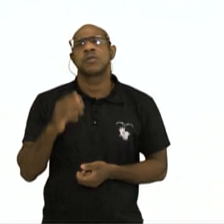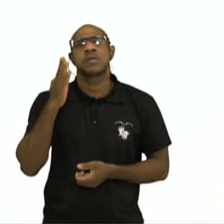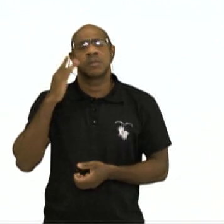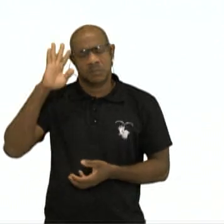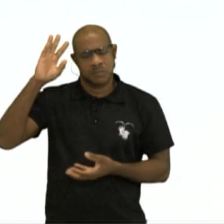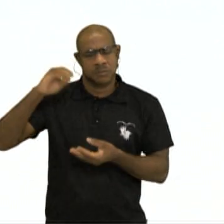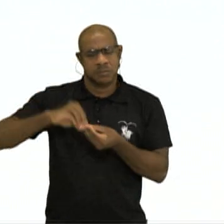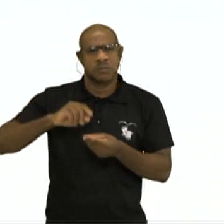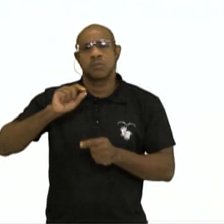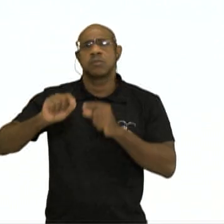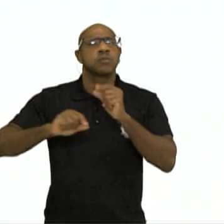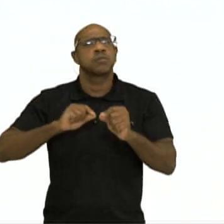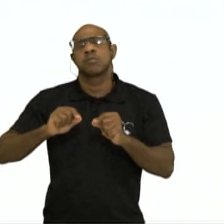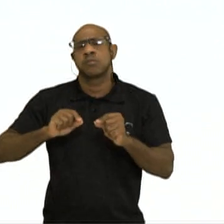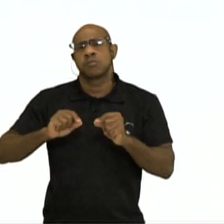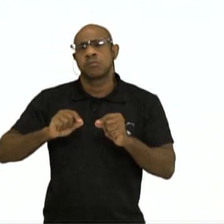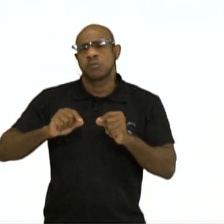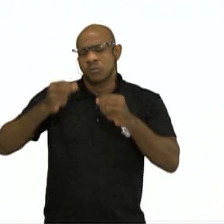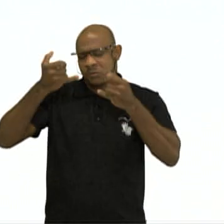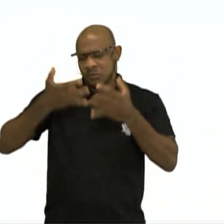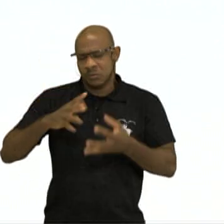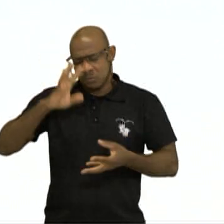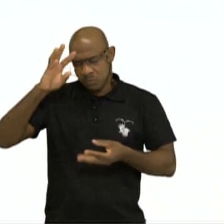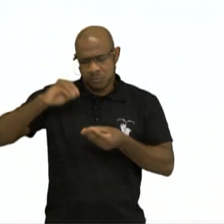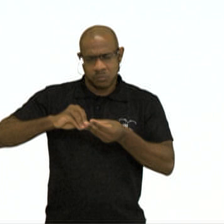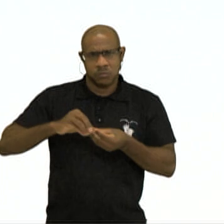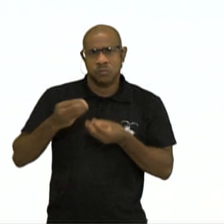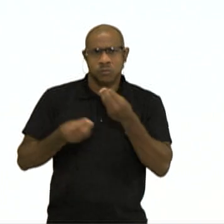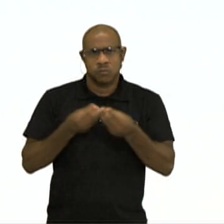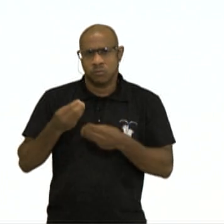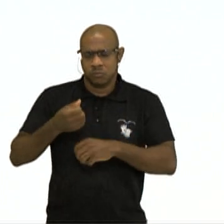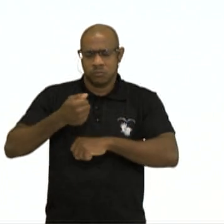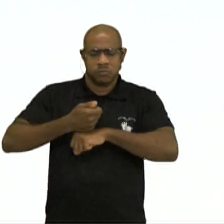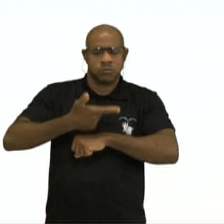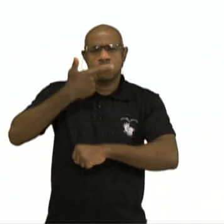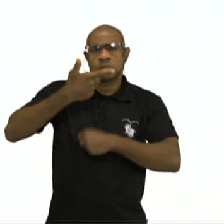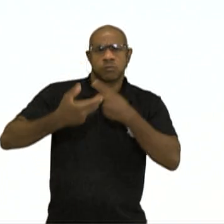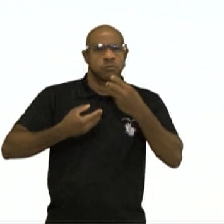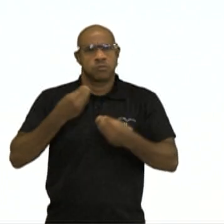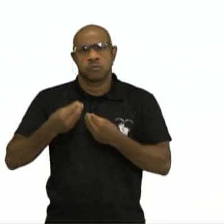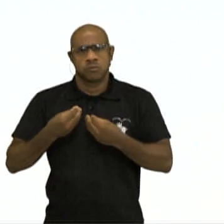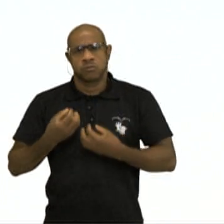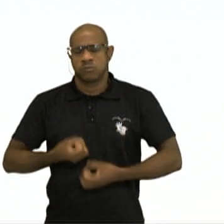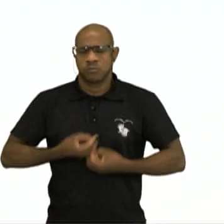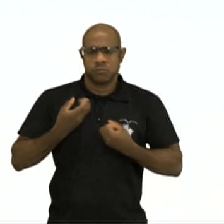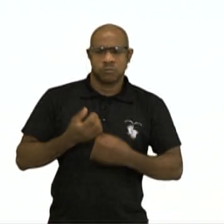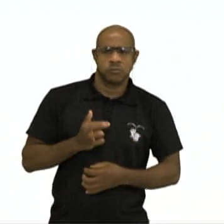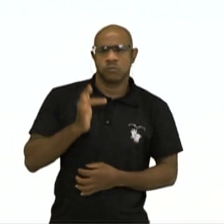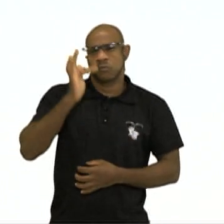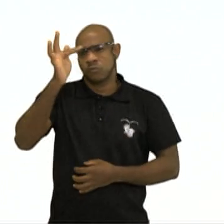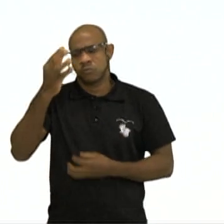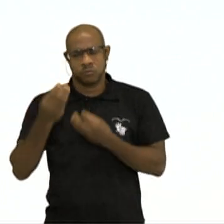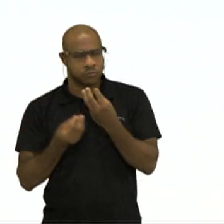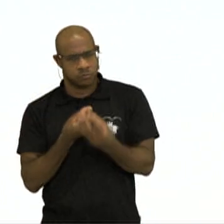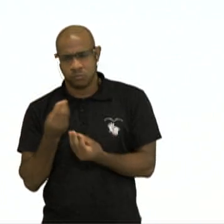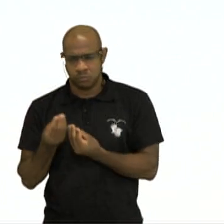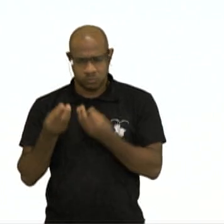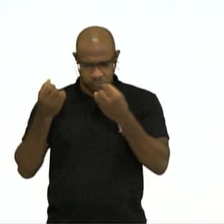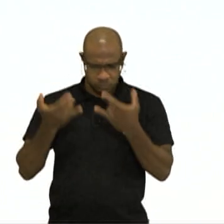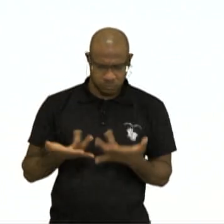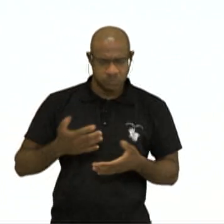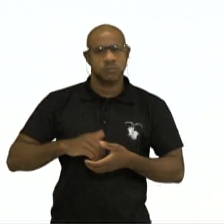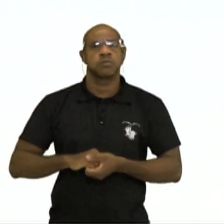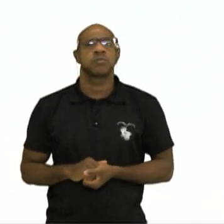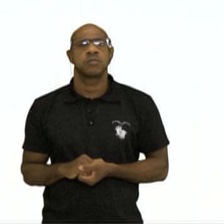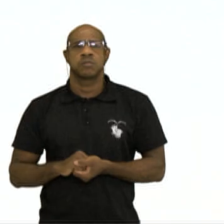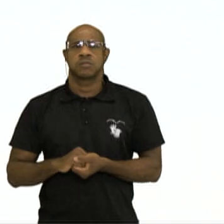compreender e construir o repertório lexical referente a planos, previsões e expectativas para o futuro? Bom, veja só,